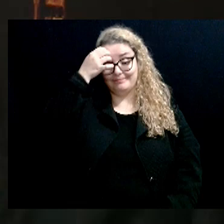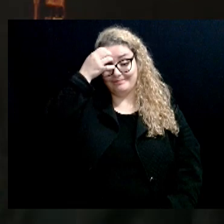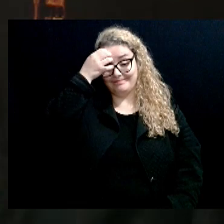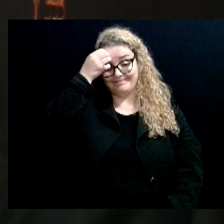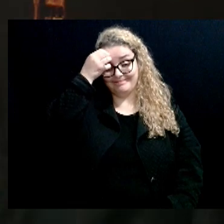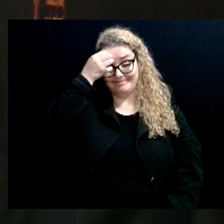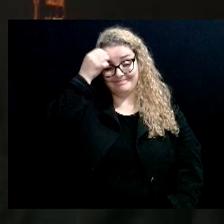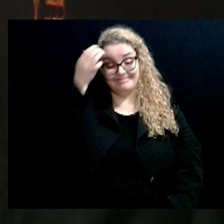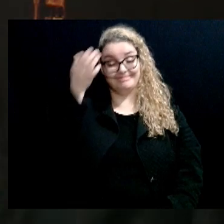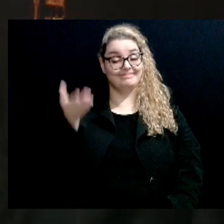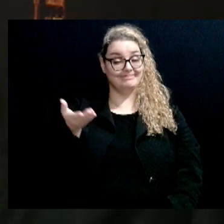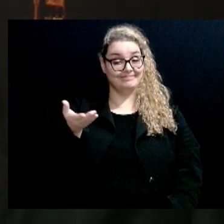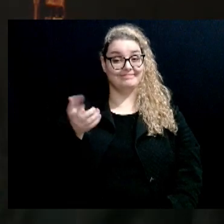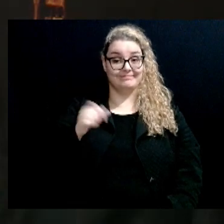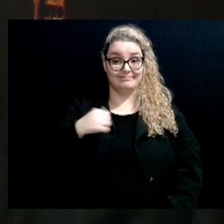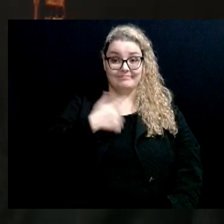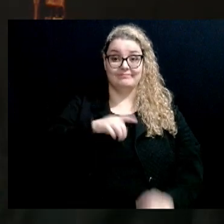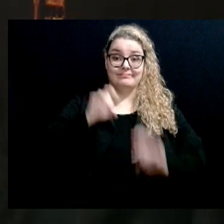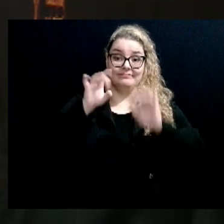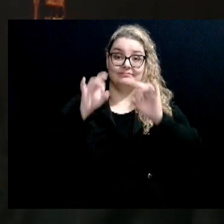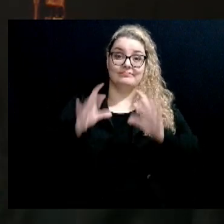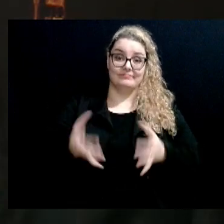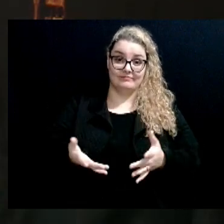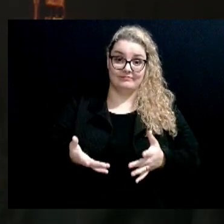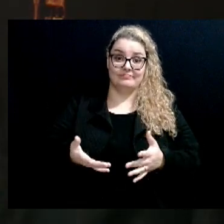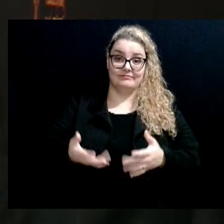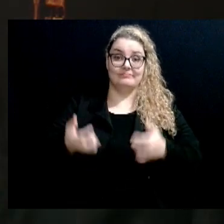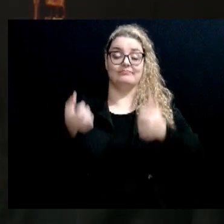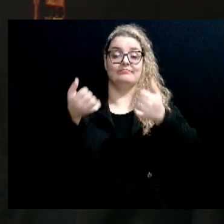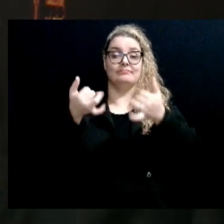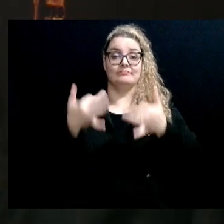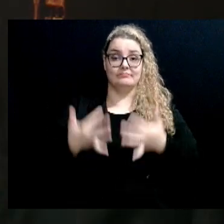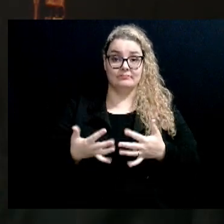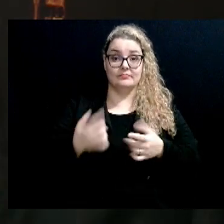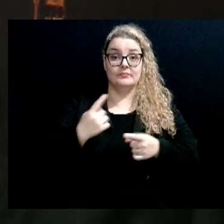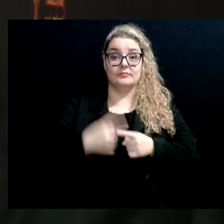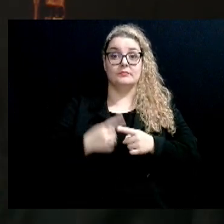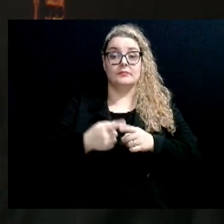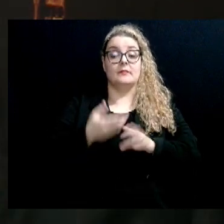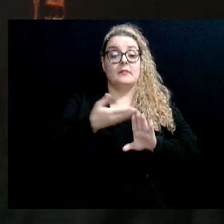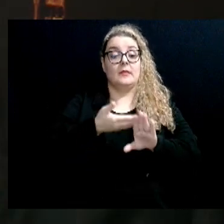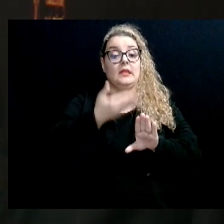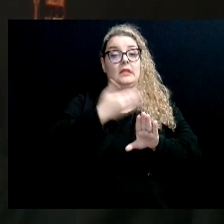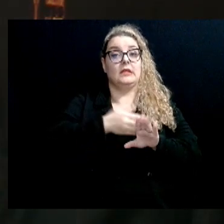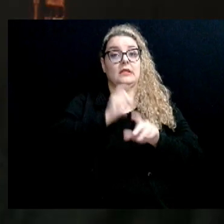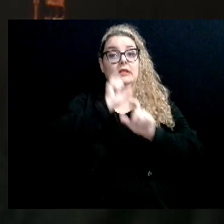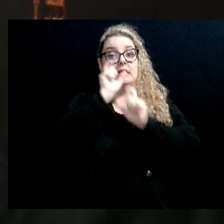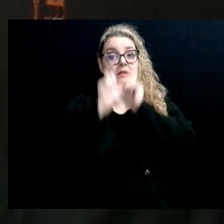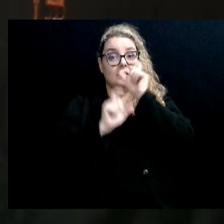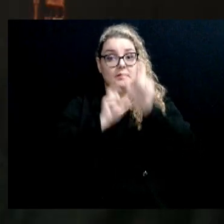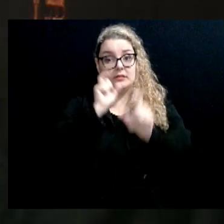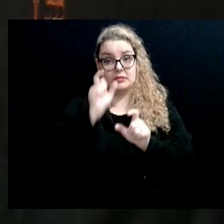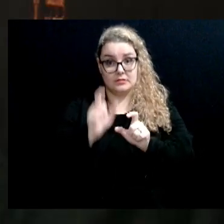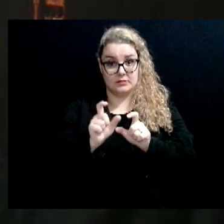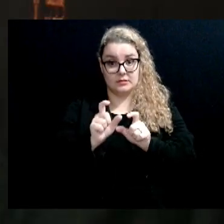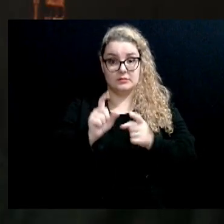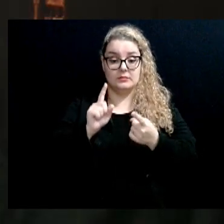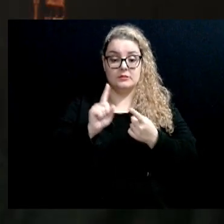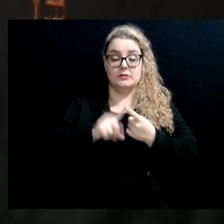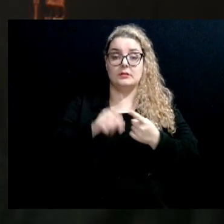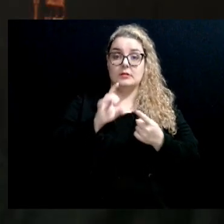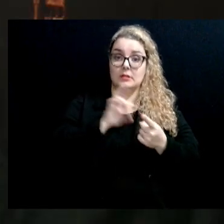nossos especialistas precisam nos orientar, porque por trás dessas falas pode existir medo de